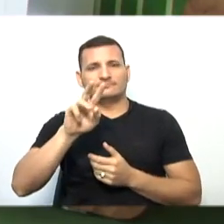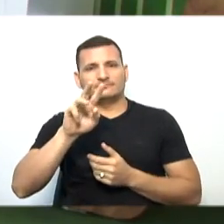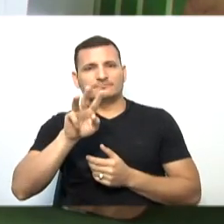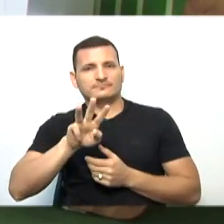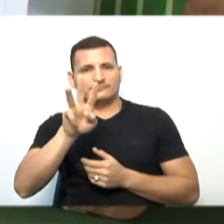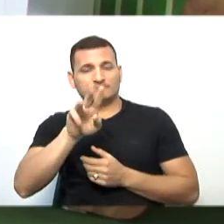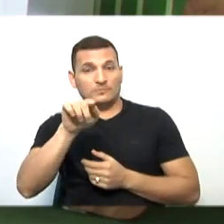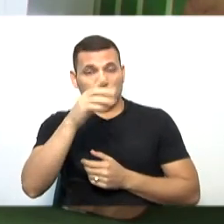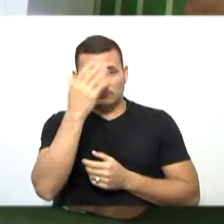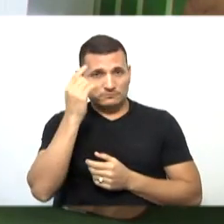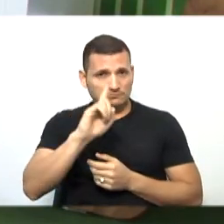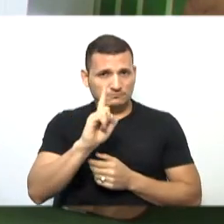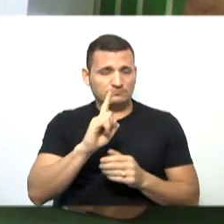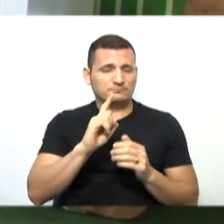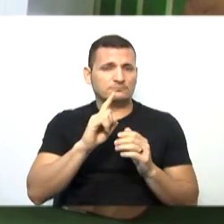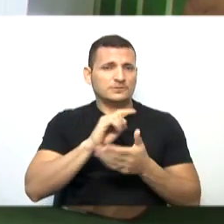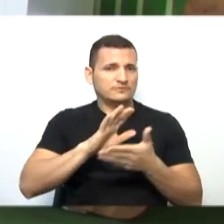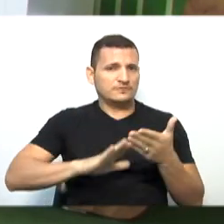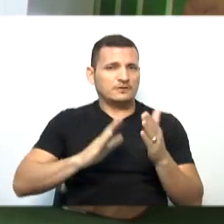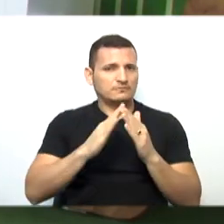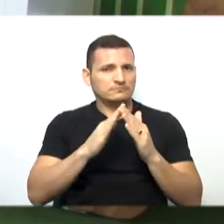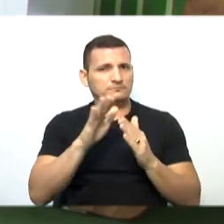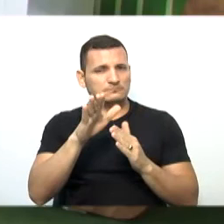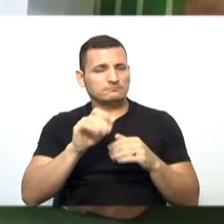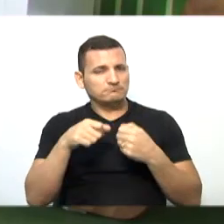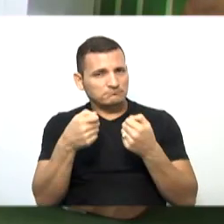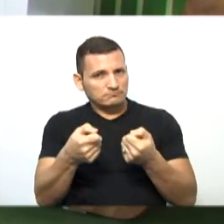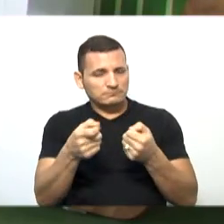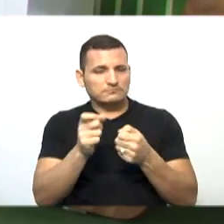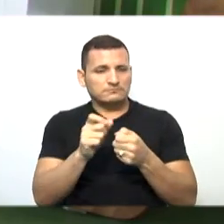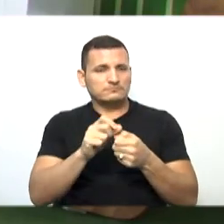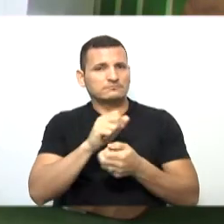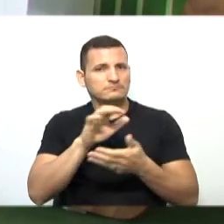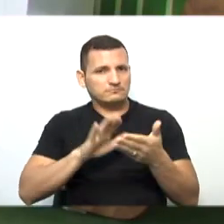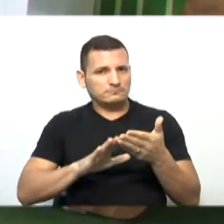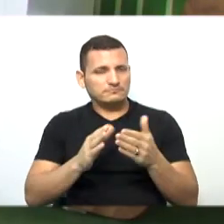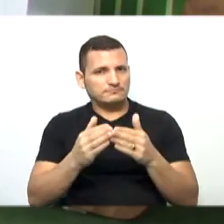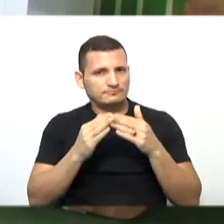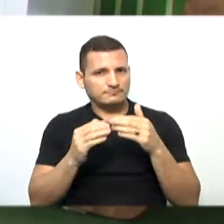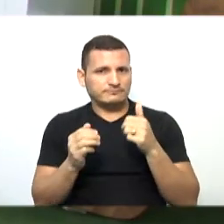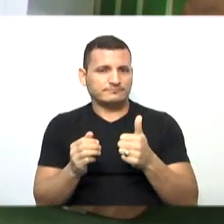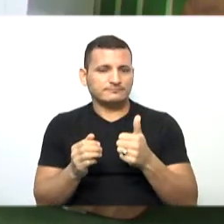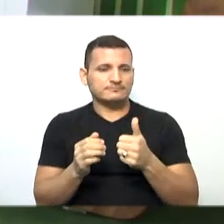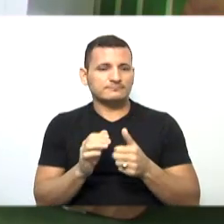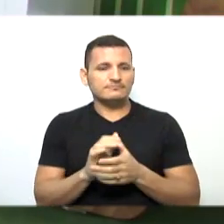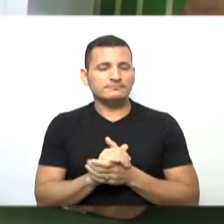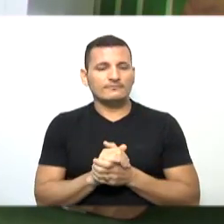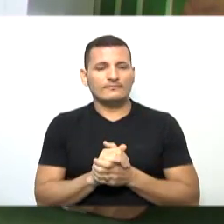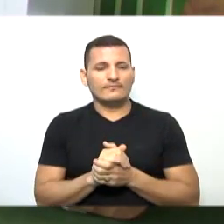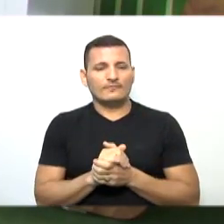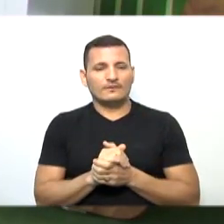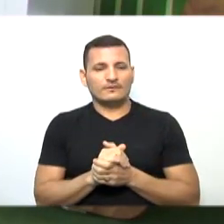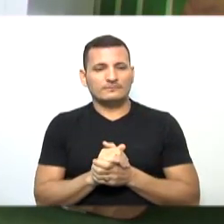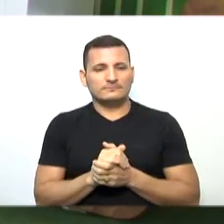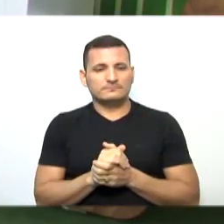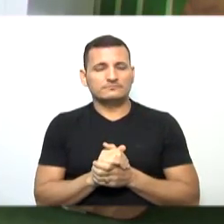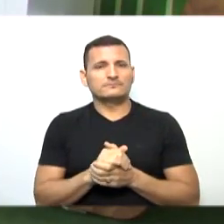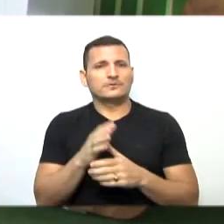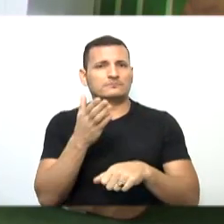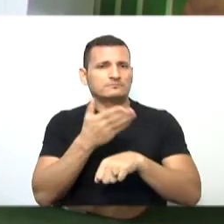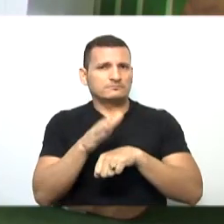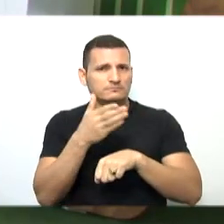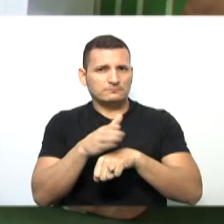percurso, por favor, Isso. dando uma reforçada. É verdade. Façam um esforço para poder fazer essas atividades, gente, por favor, tá? Tá bom. E ó,